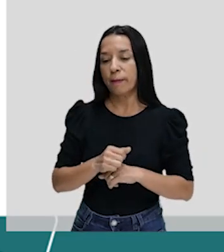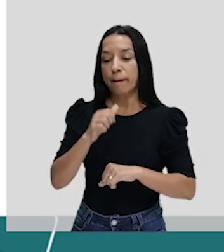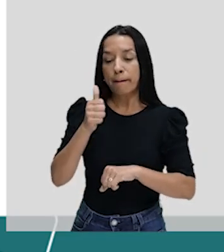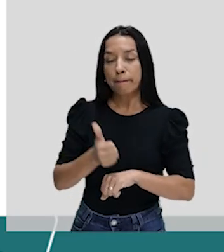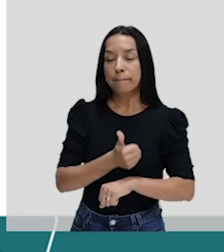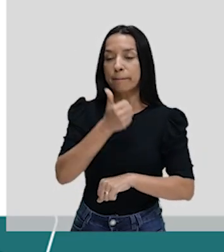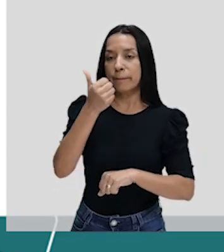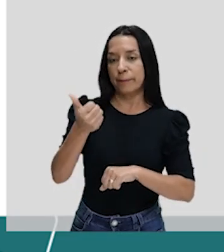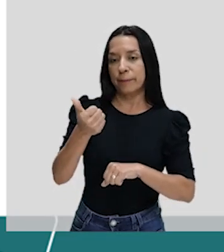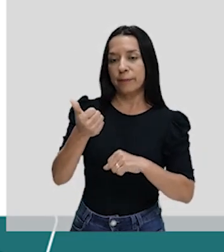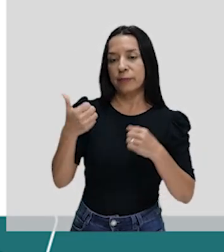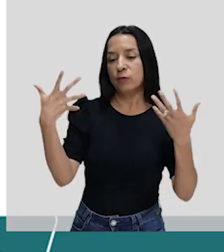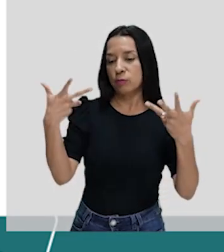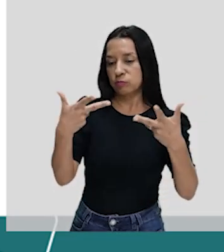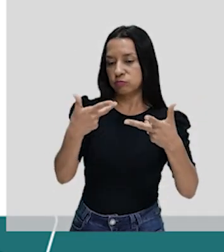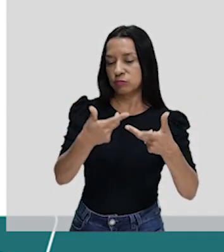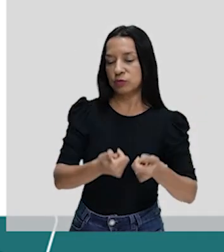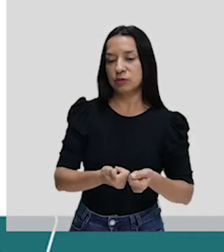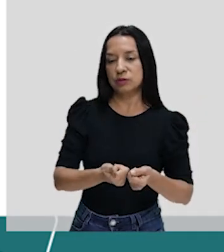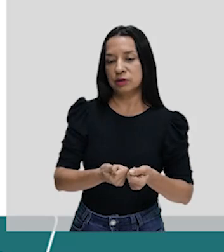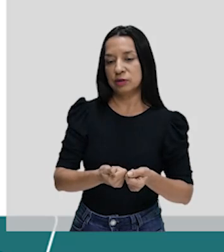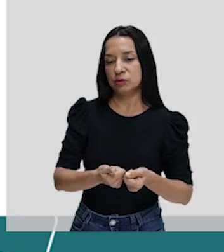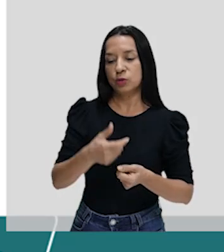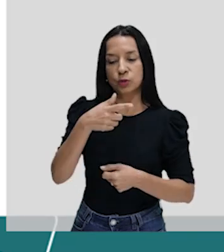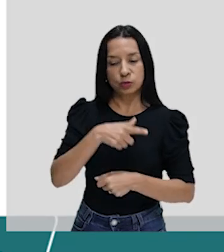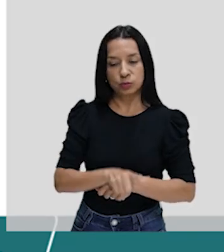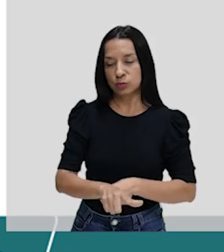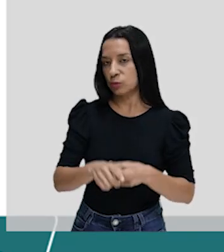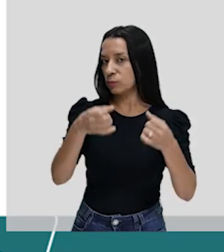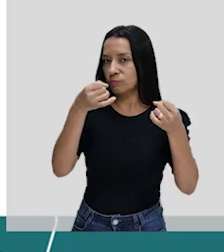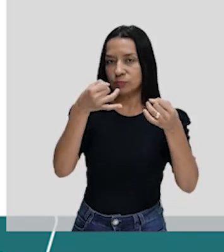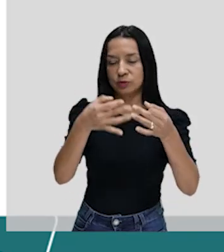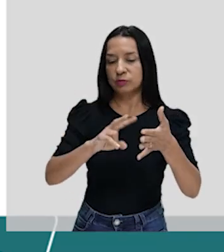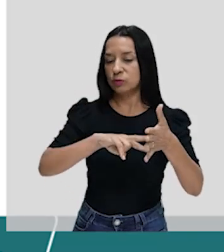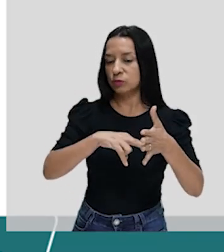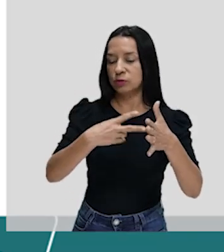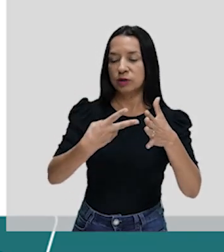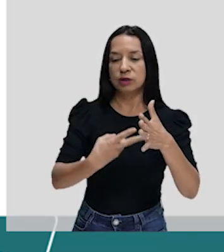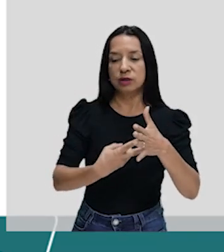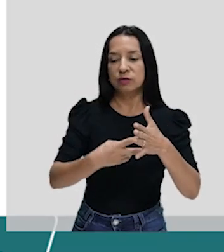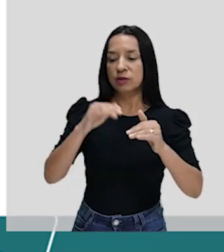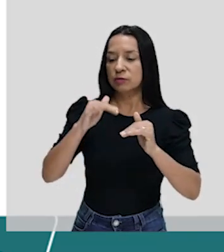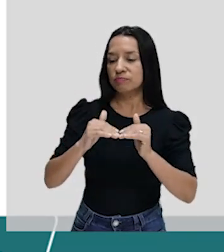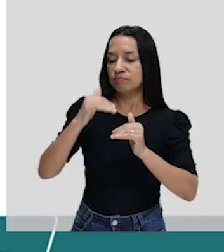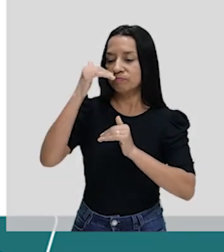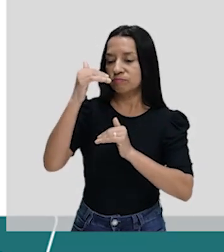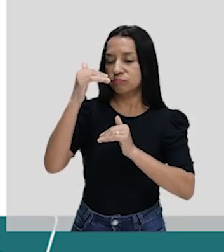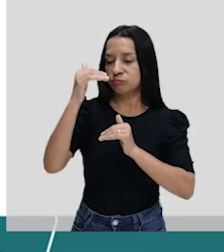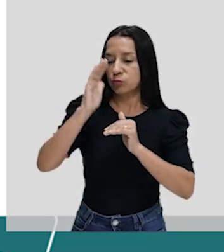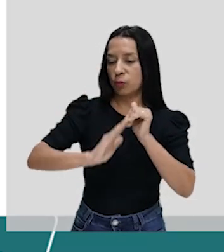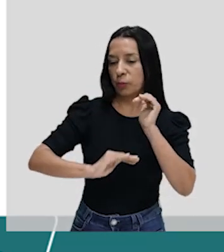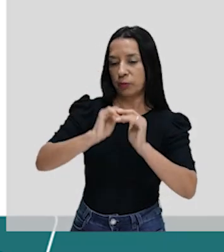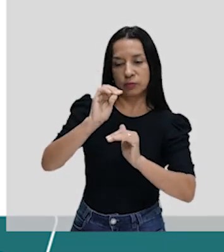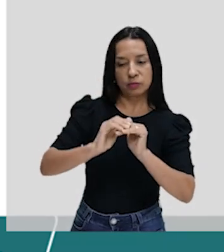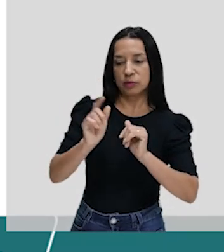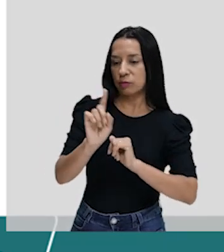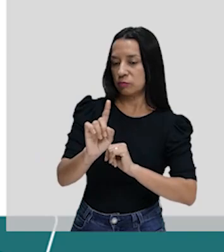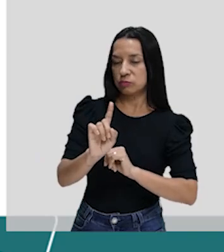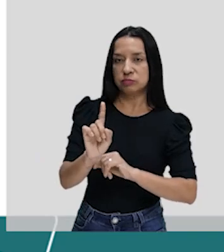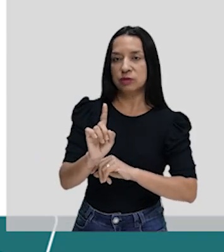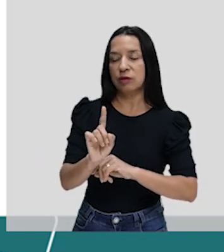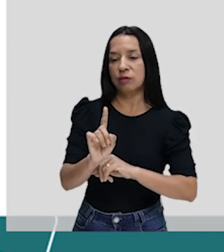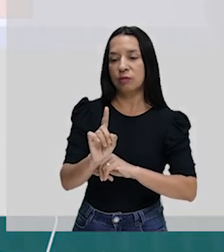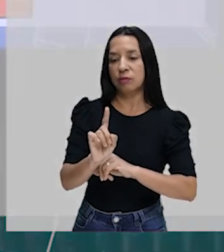rendimento. Mais uma vez, não estou falando de alta performance. Professor, se o senhor não está falando de atleta profissional, você está falando de quê? Pronto, vamos